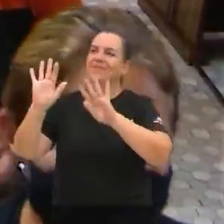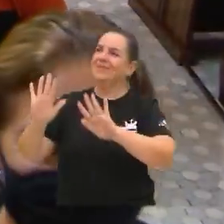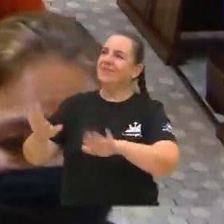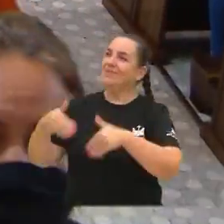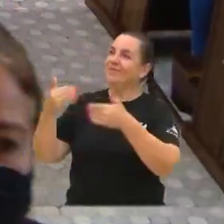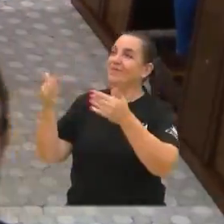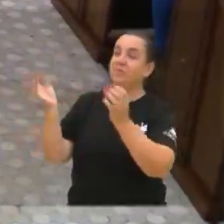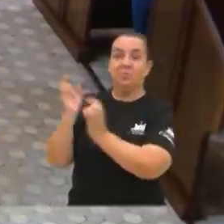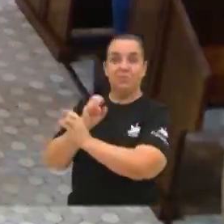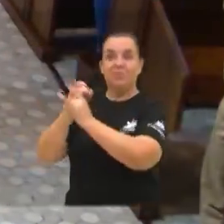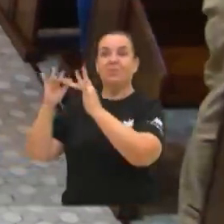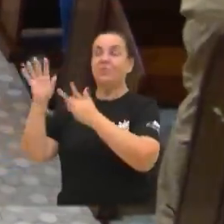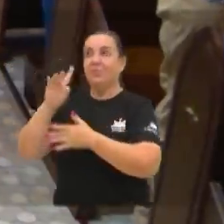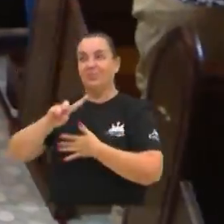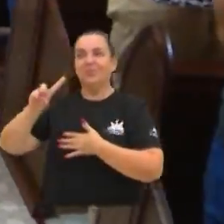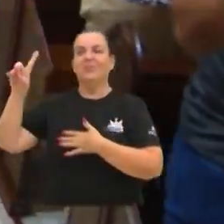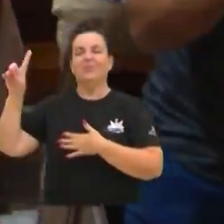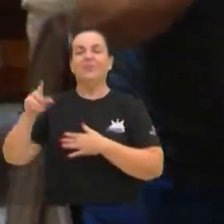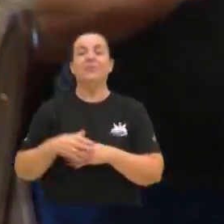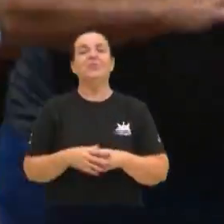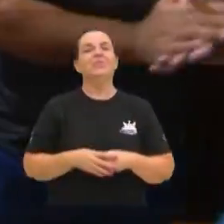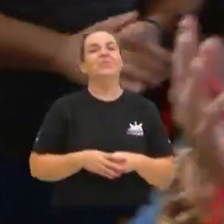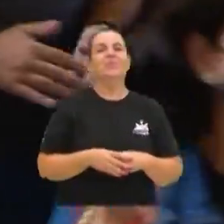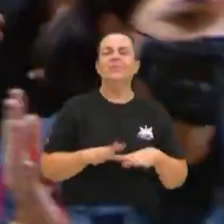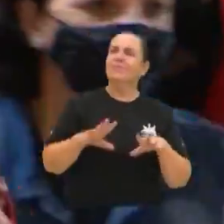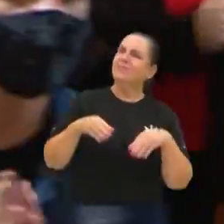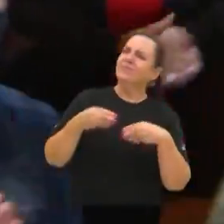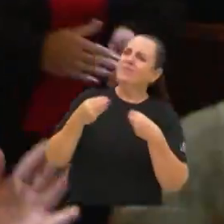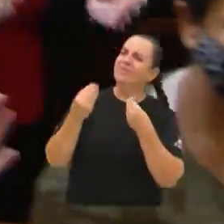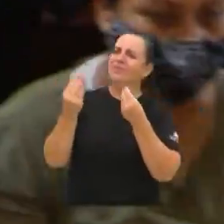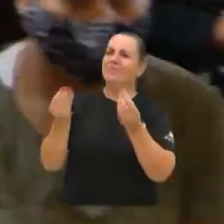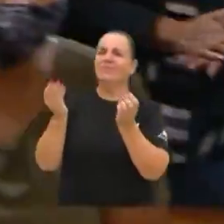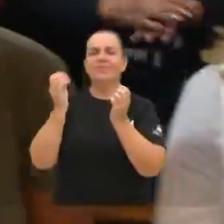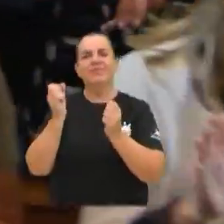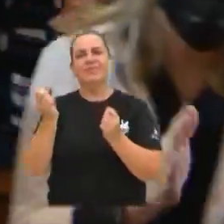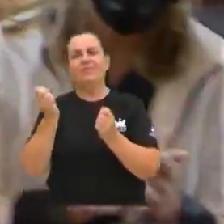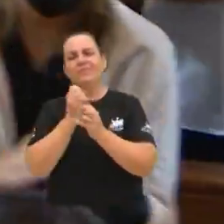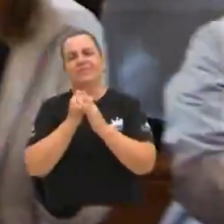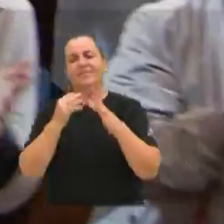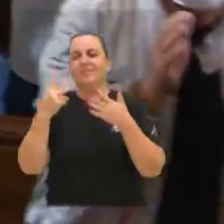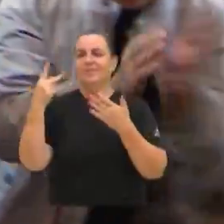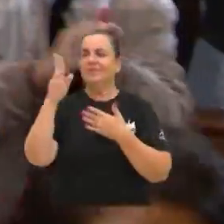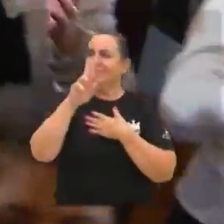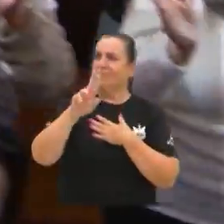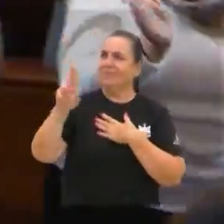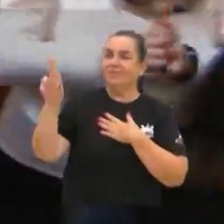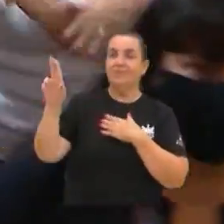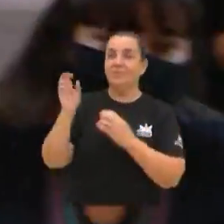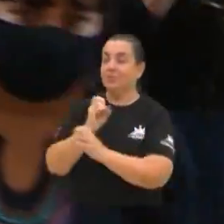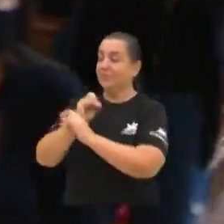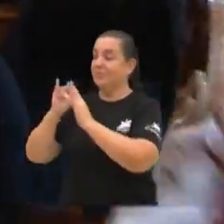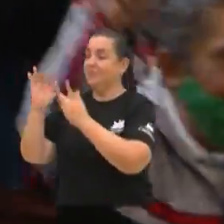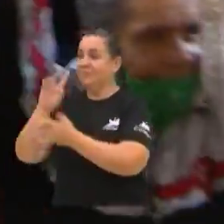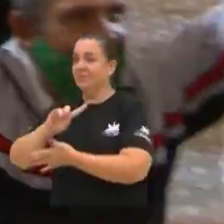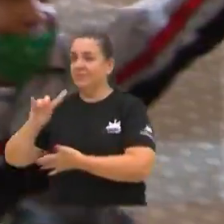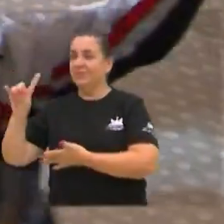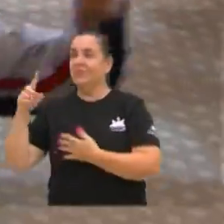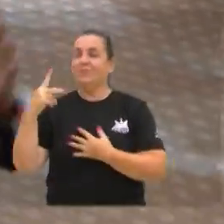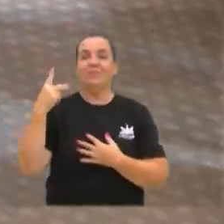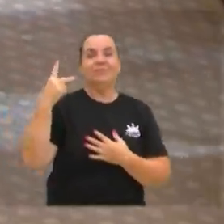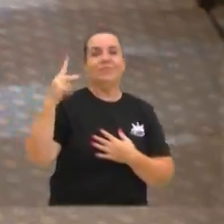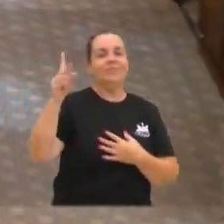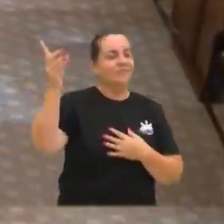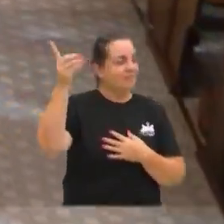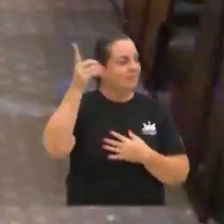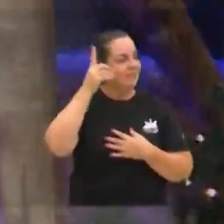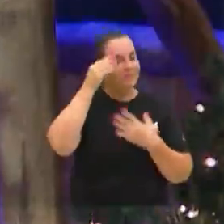Adoramos, bendizemos, glória a Deus. Damos glória ao vosso nome, glória a